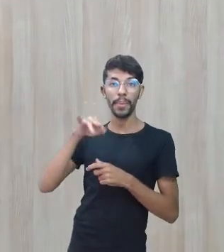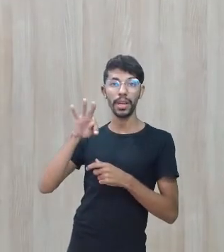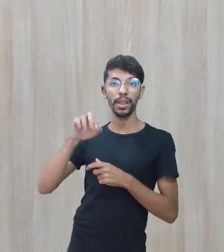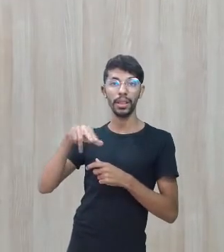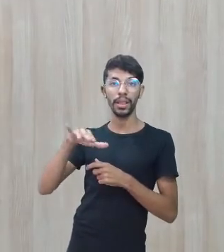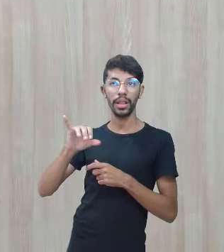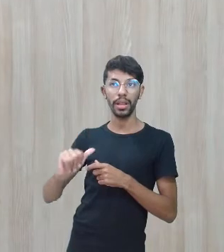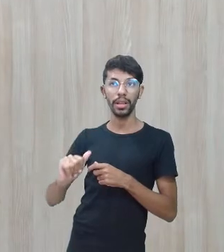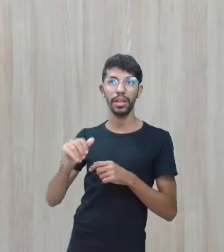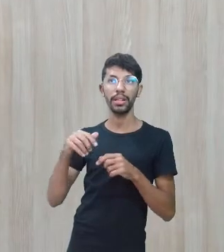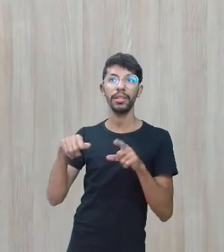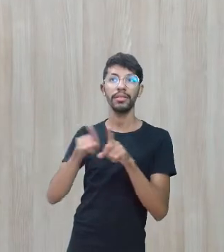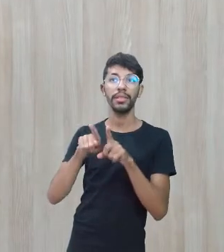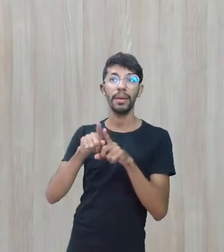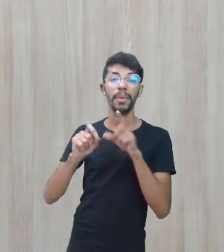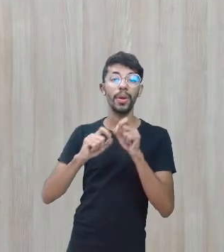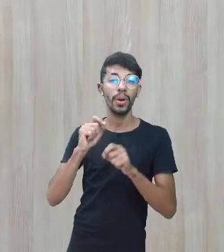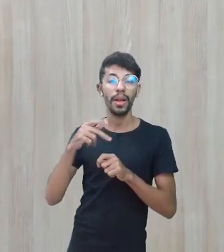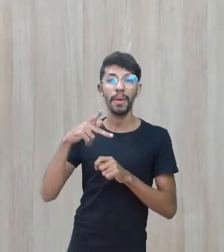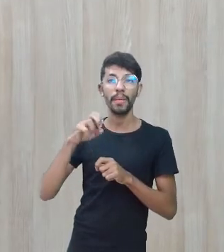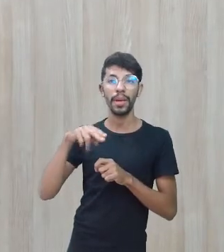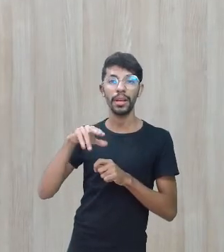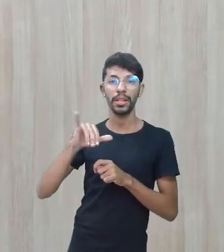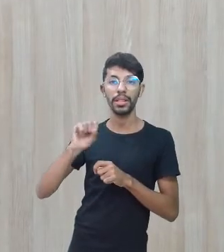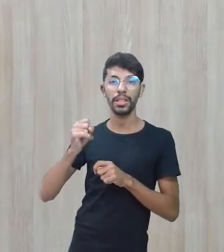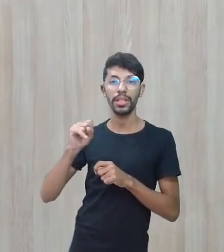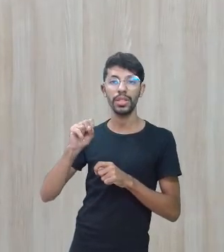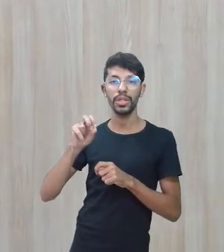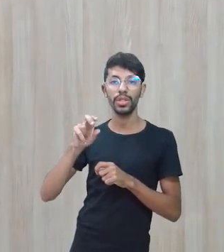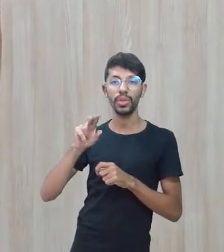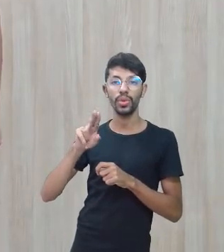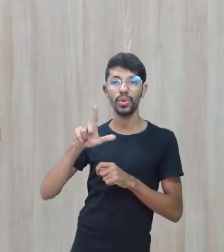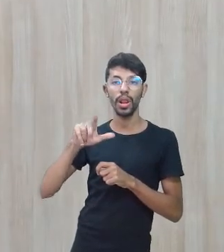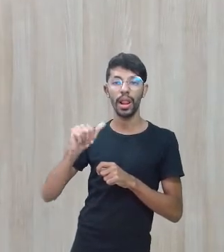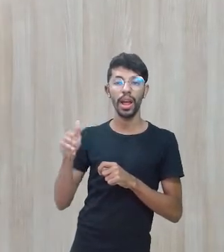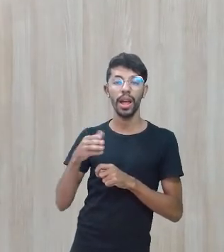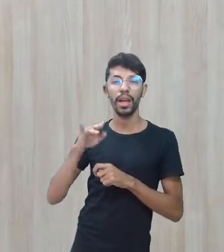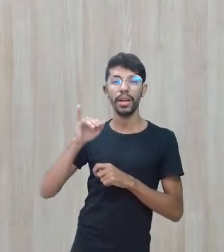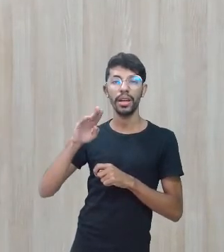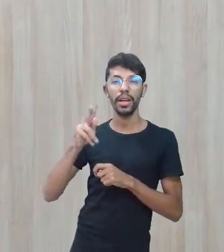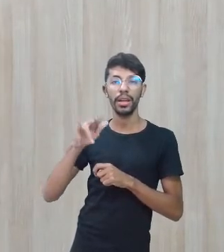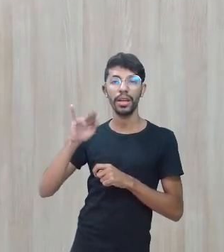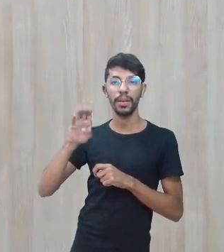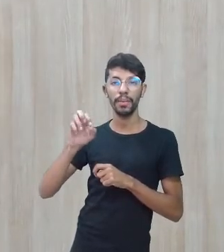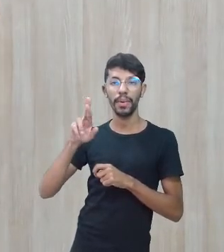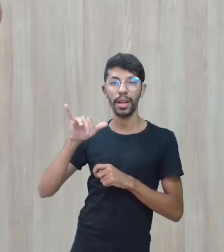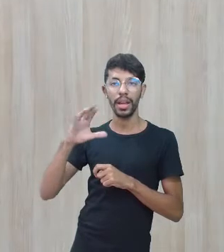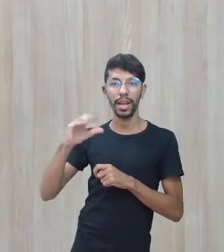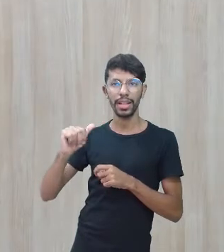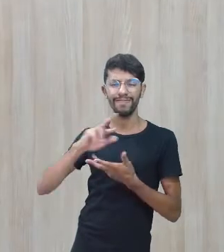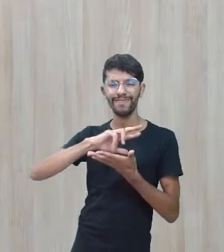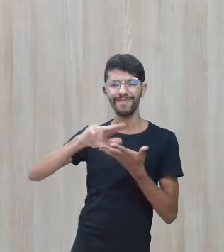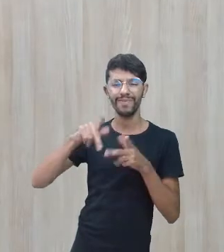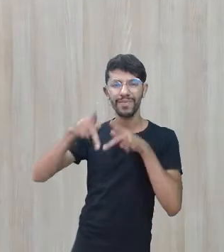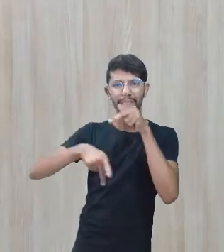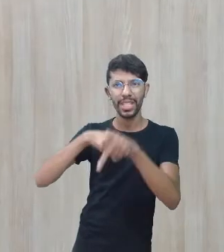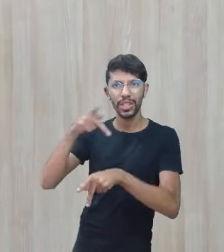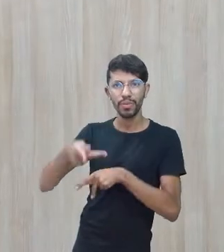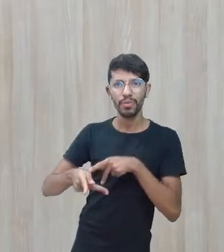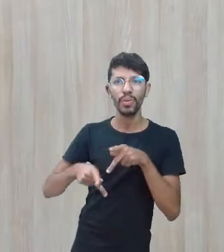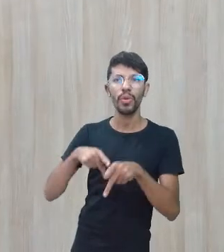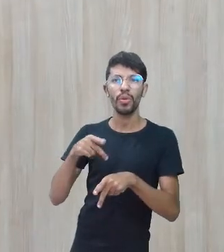na Península Ibérica, onde hoje é Espanha e Portugal, né? Os povos lusitanos, hispânicos,